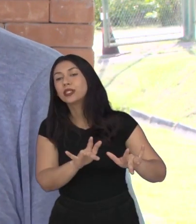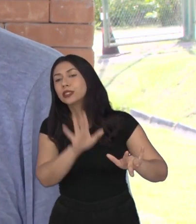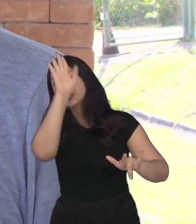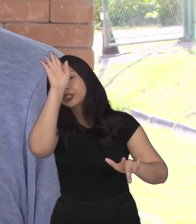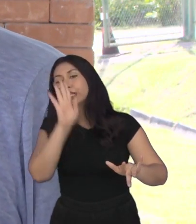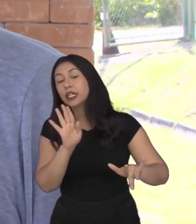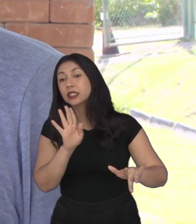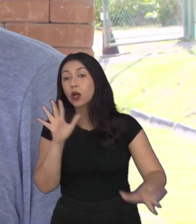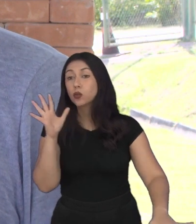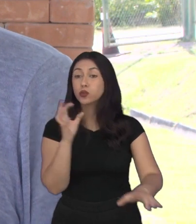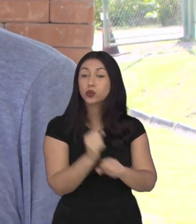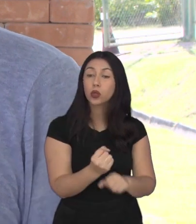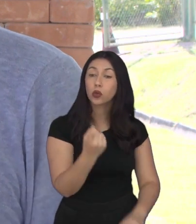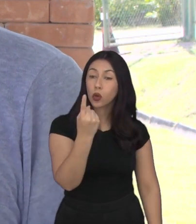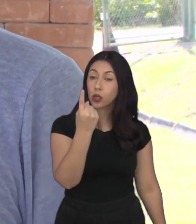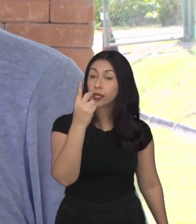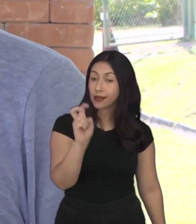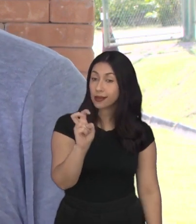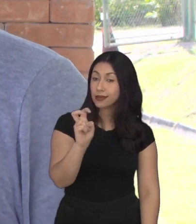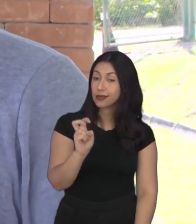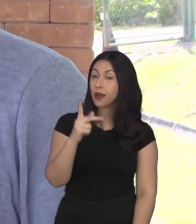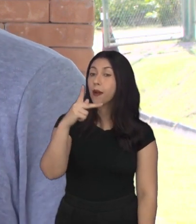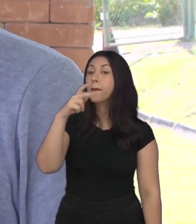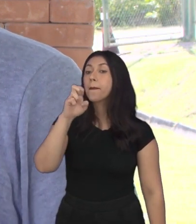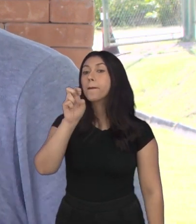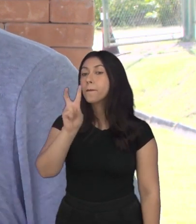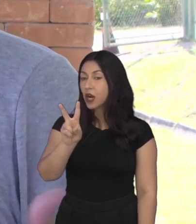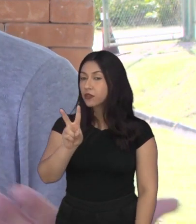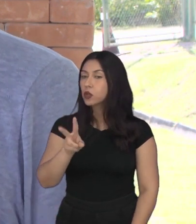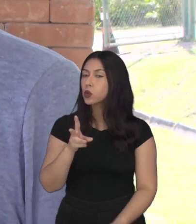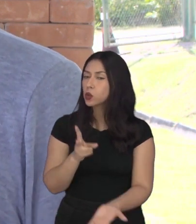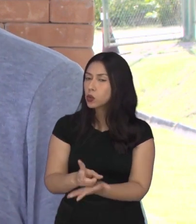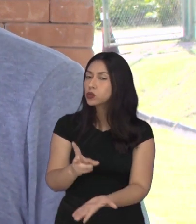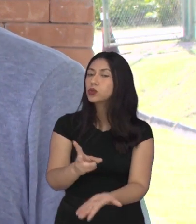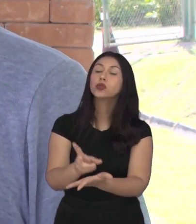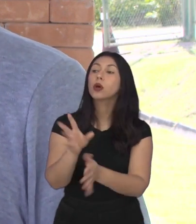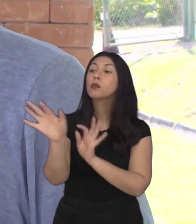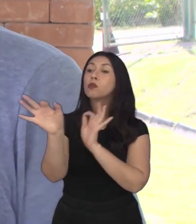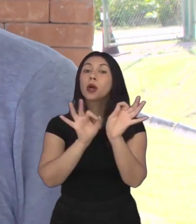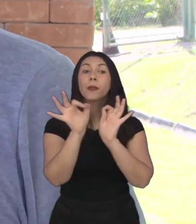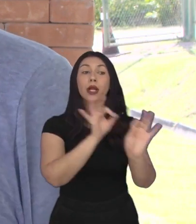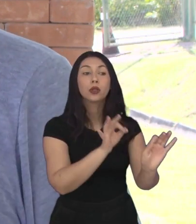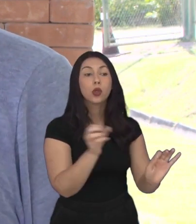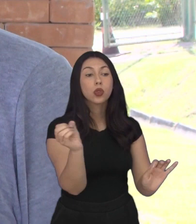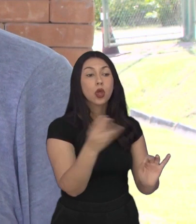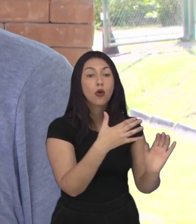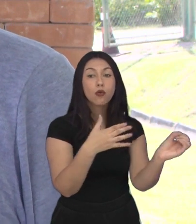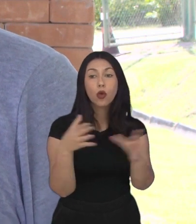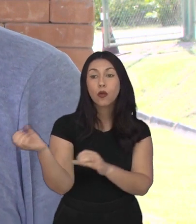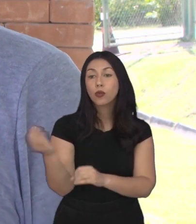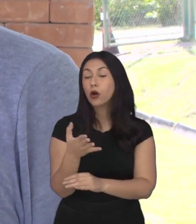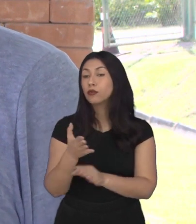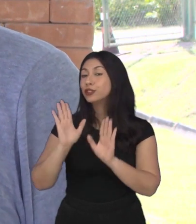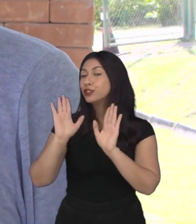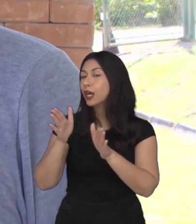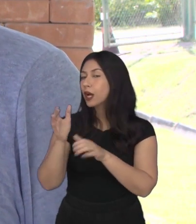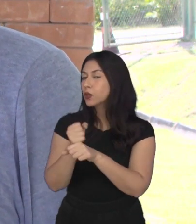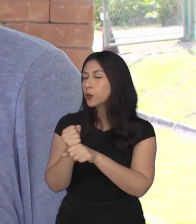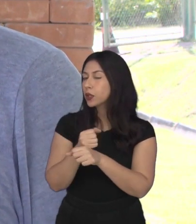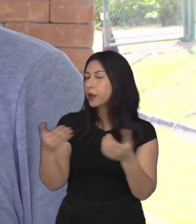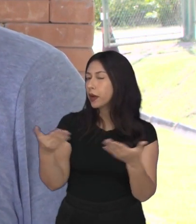uma forte dor nas pernas mostrou que algo não ia bem. Foi quando ele descobriu a leucemia. E assim,